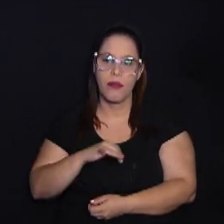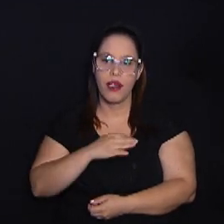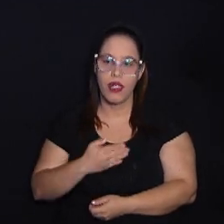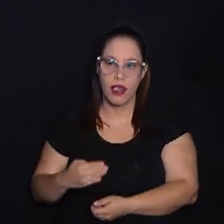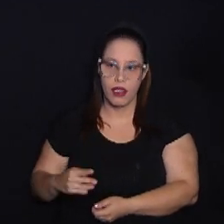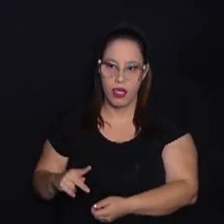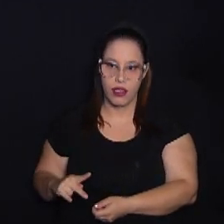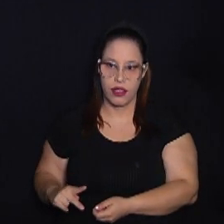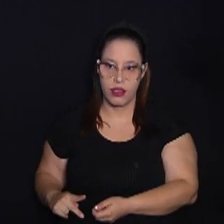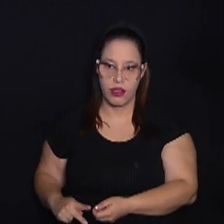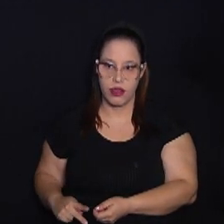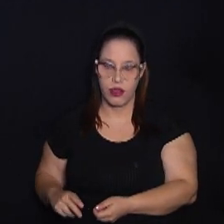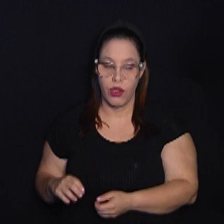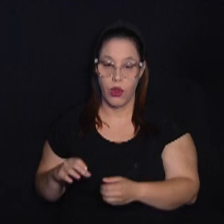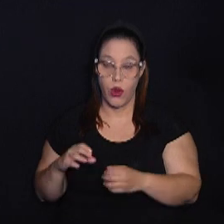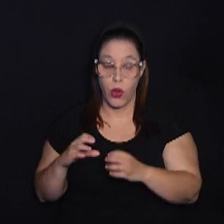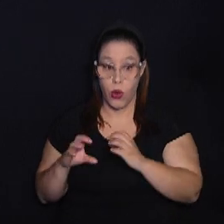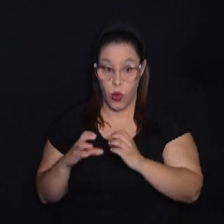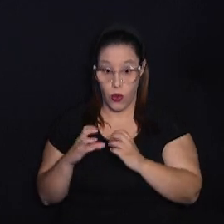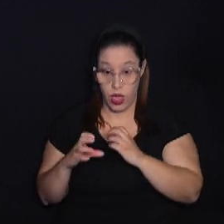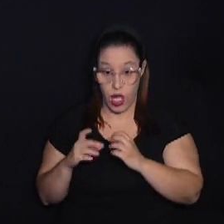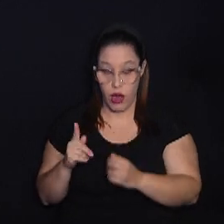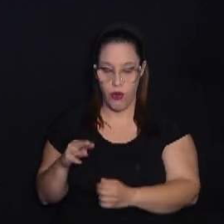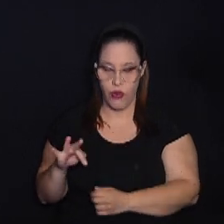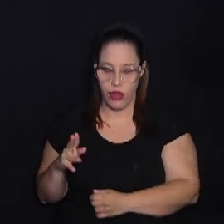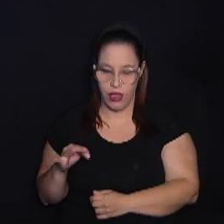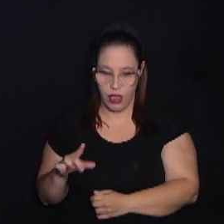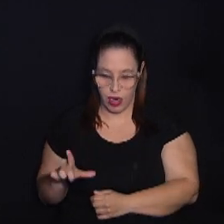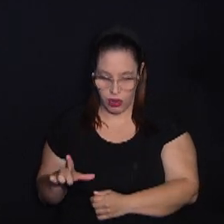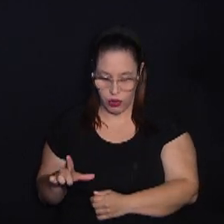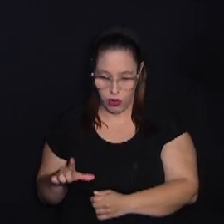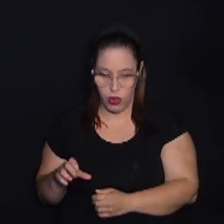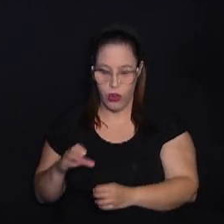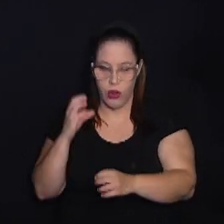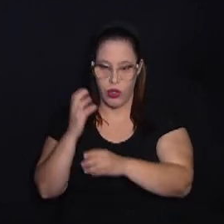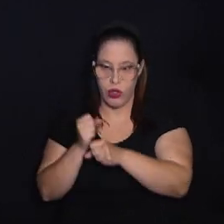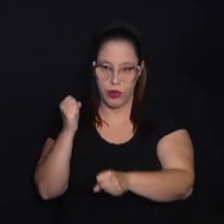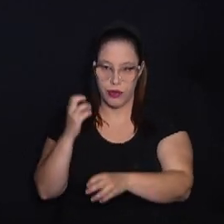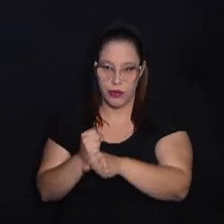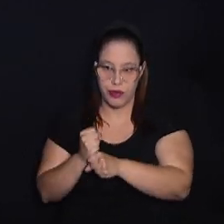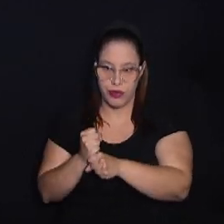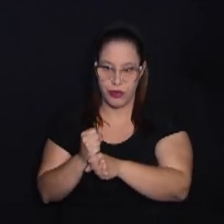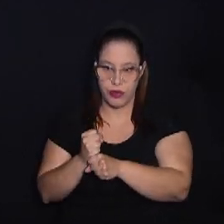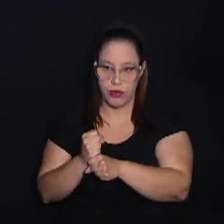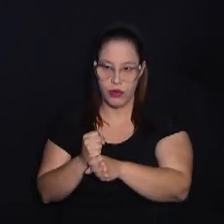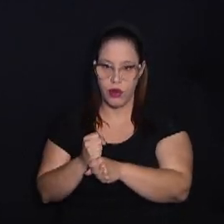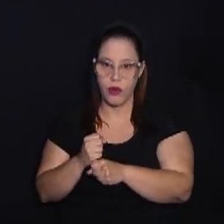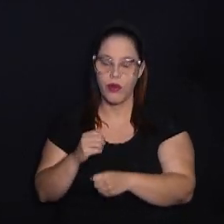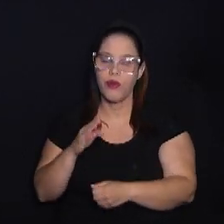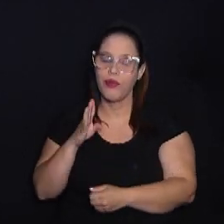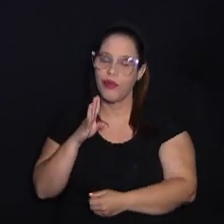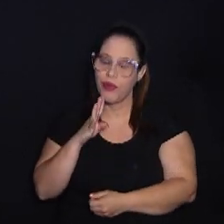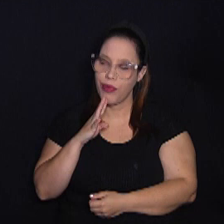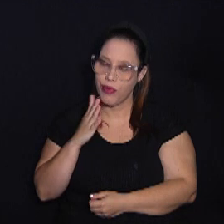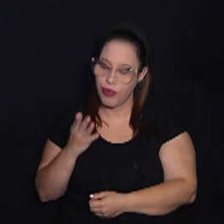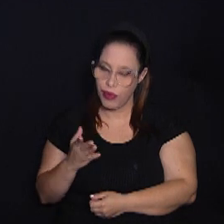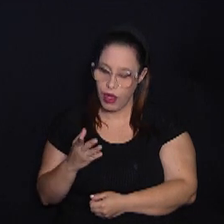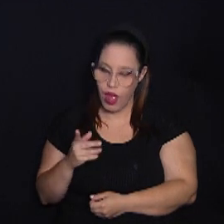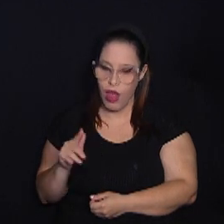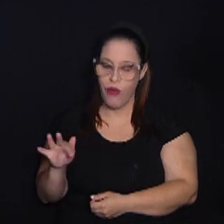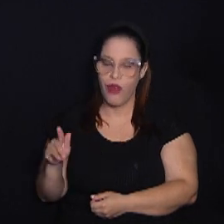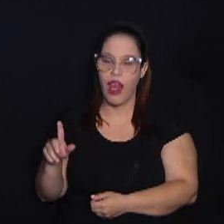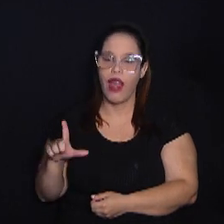profissional do Conselho Federal de Contabilidade. Cumprimentar a senhora Flávia Augusto,